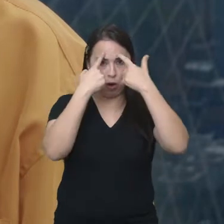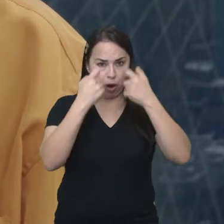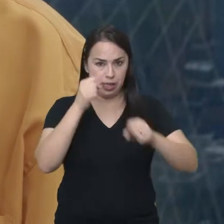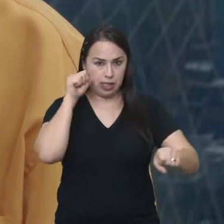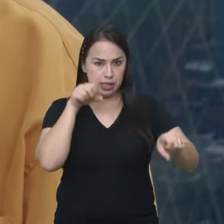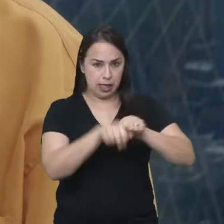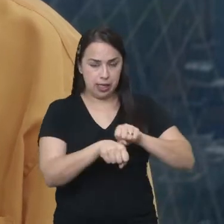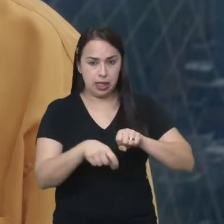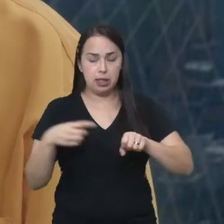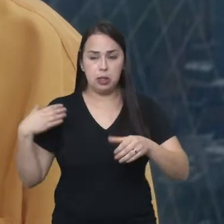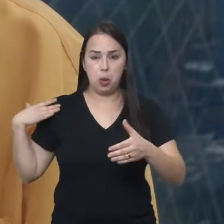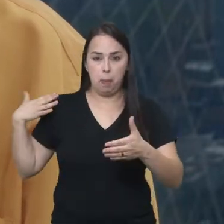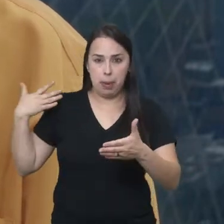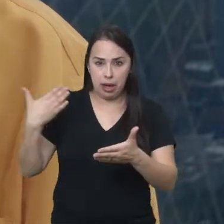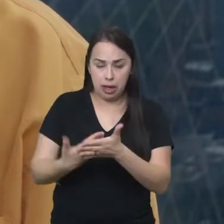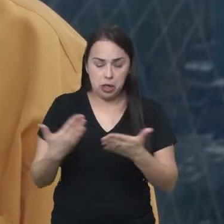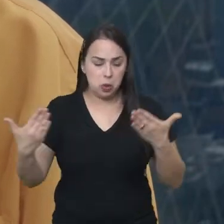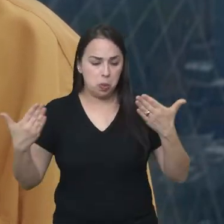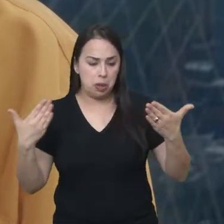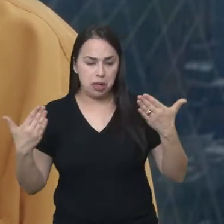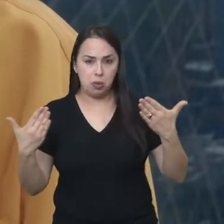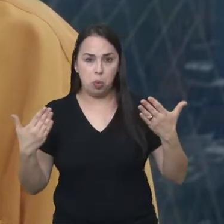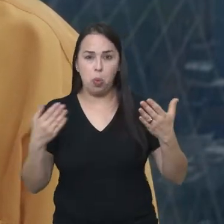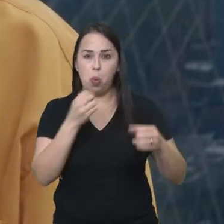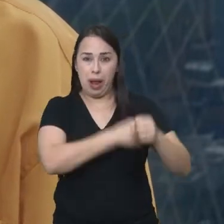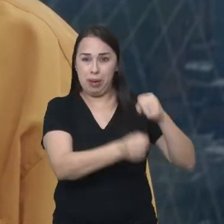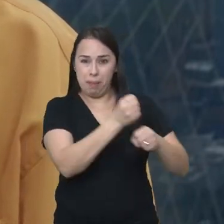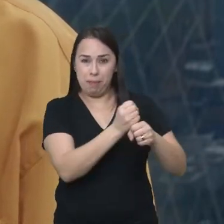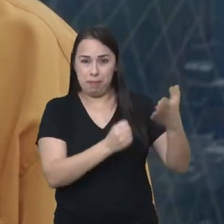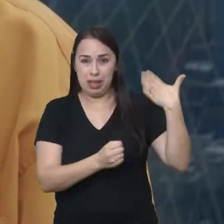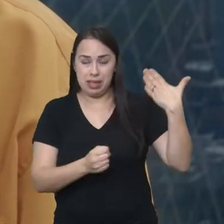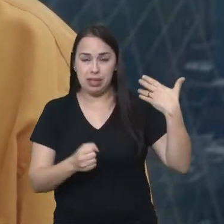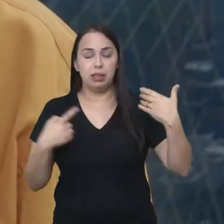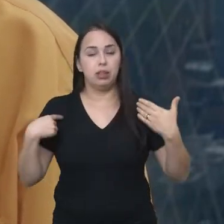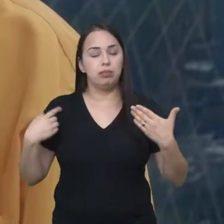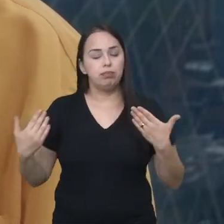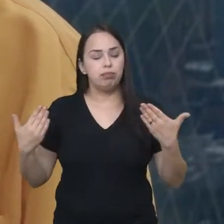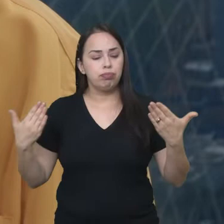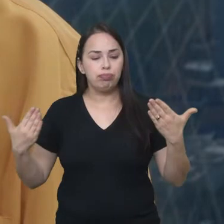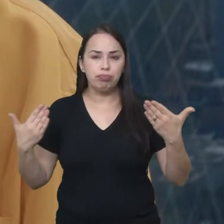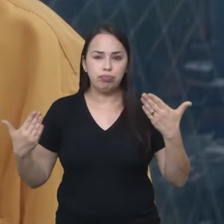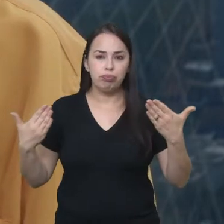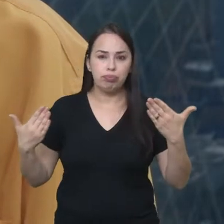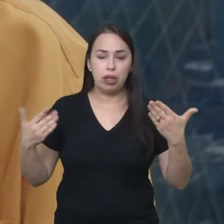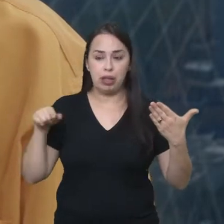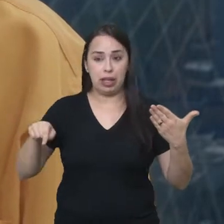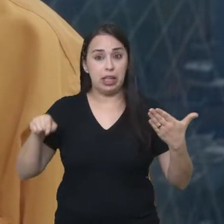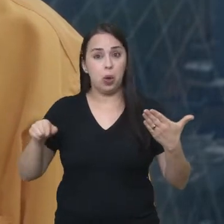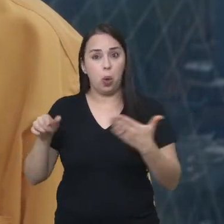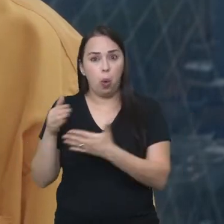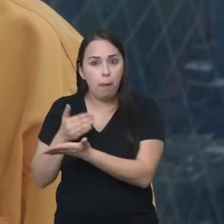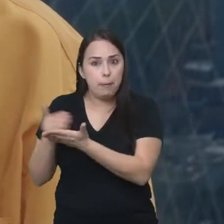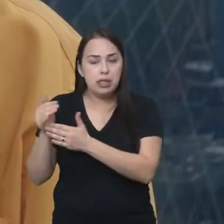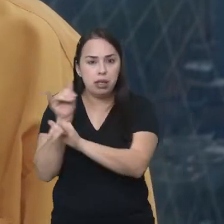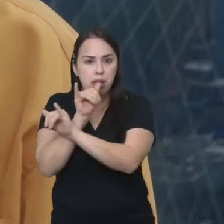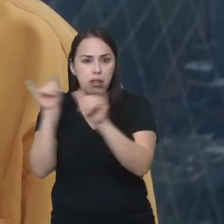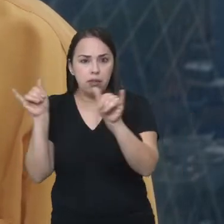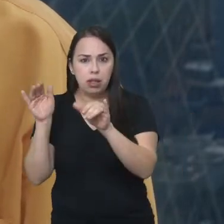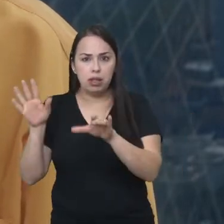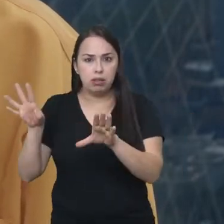né, em 2013, quando a gente começou a fazer um trabalho de divulgação, presente nas escolas,